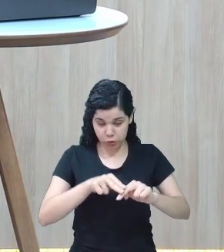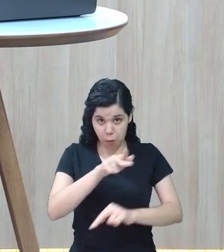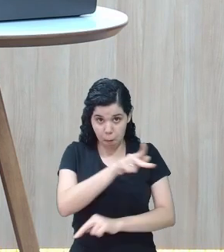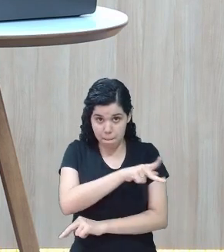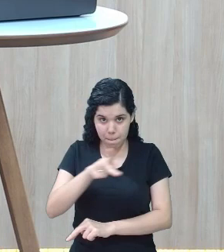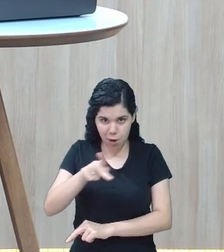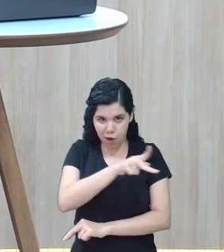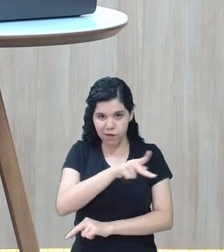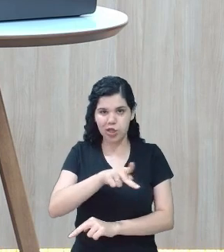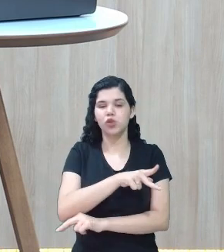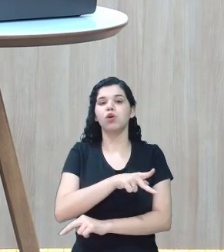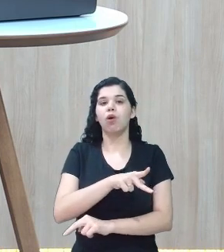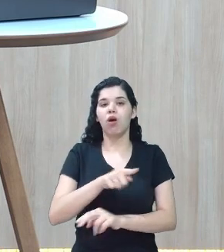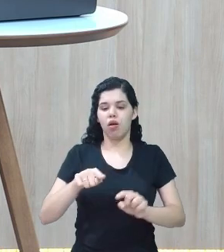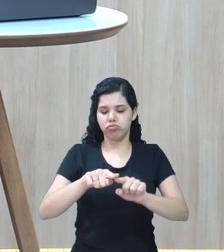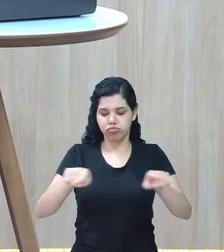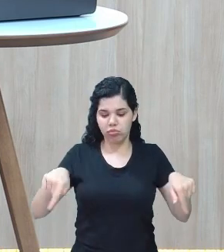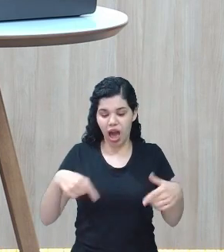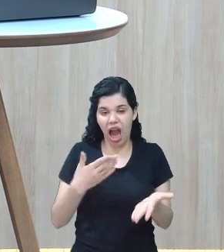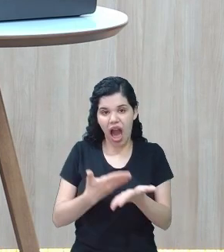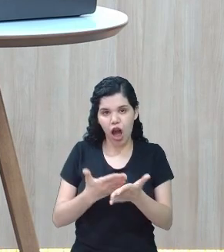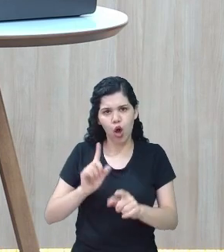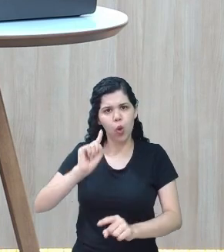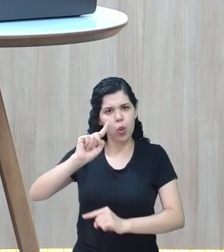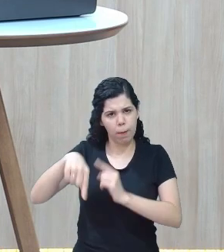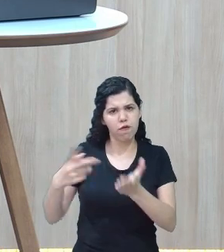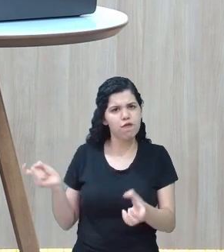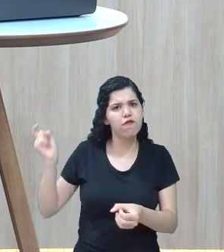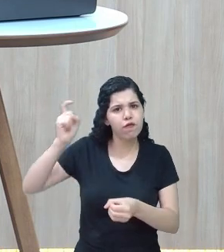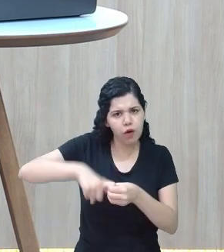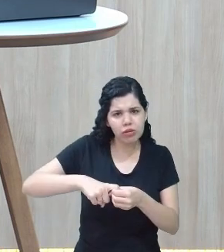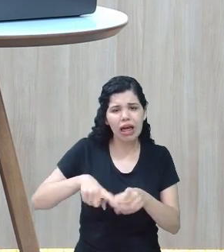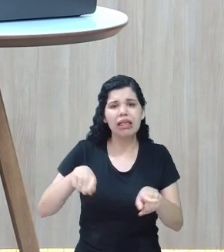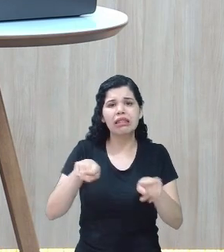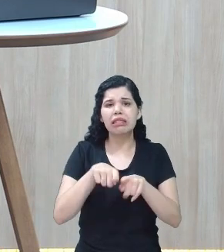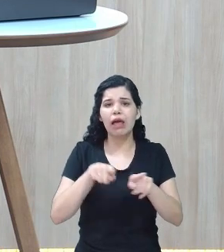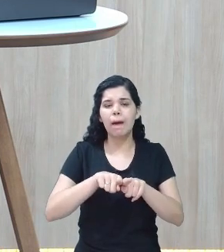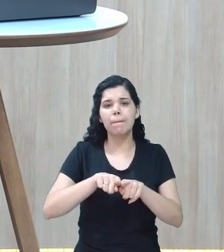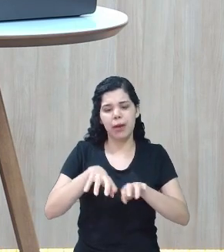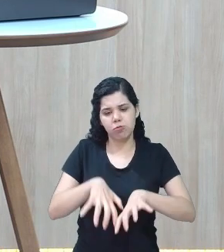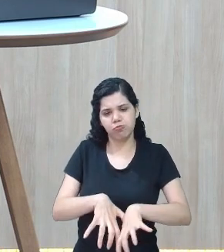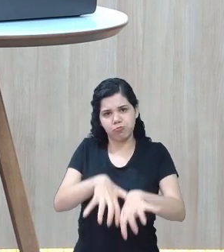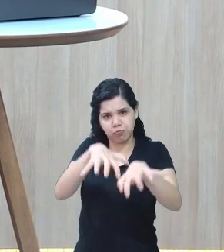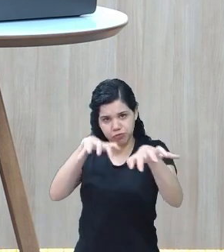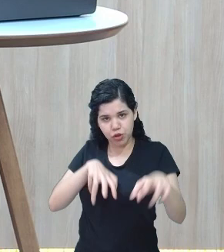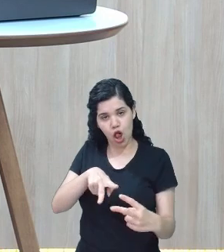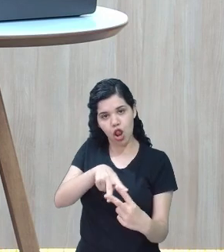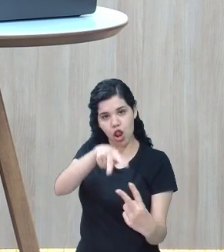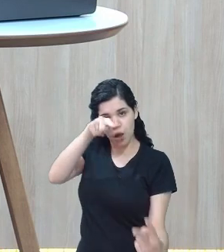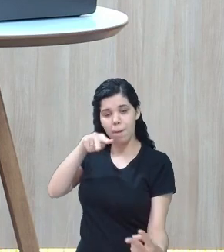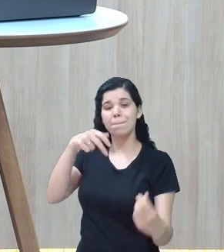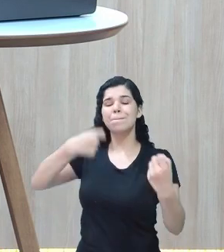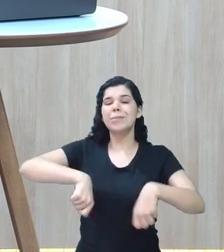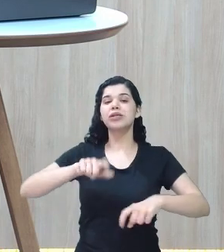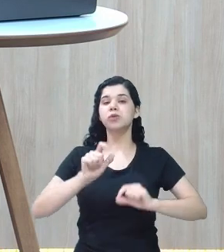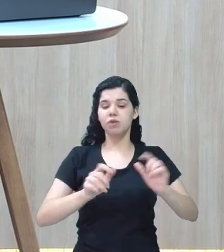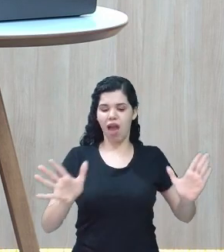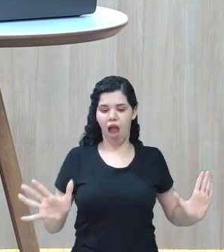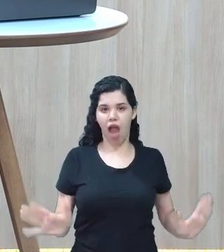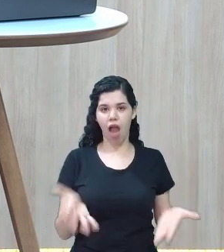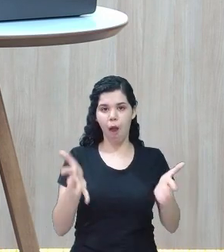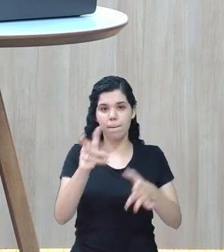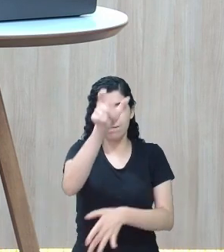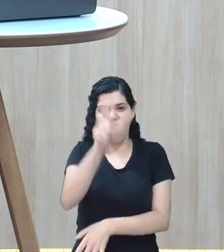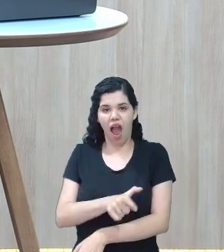sala de aula, assim que possível, no possível retorno, ou até mesmo à distância, mas fazer com que os estudantes,